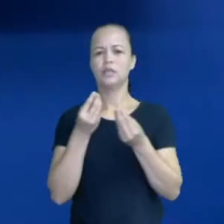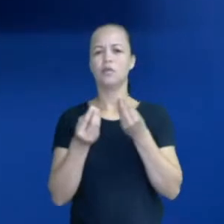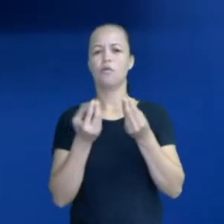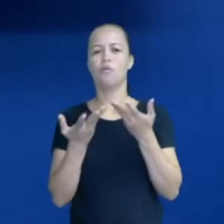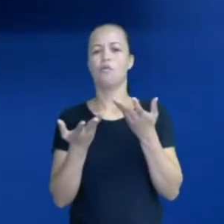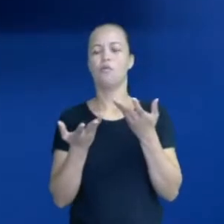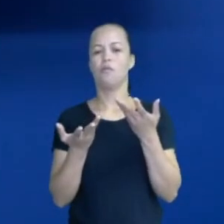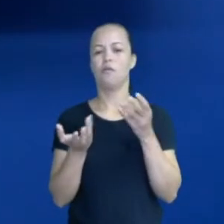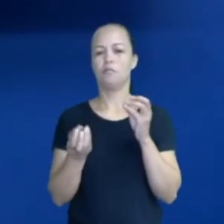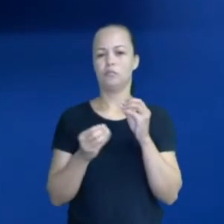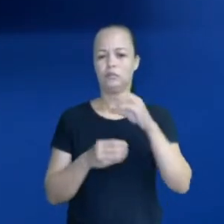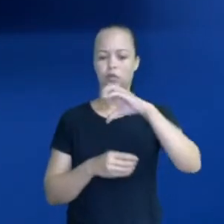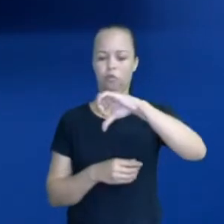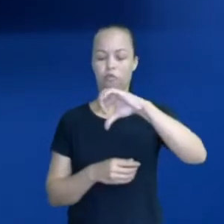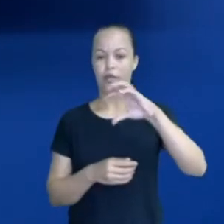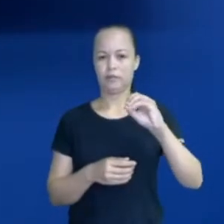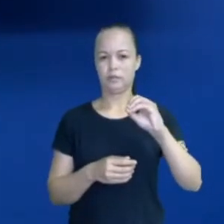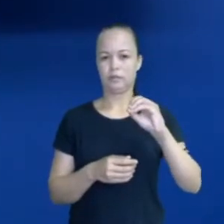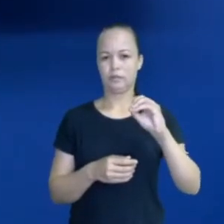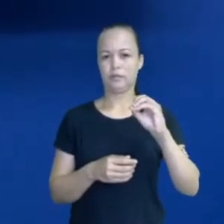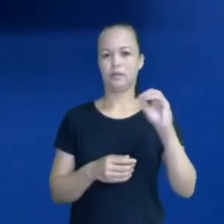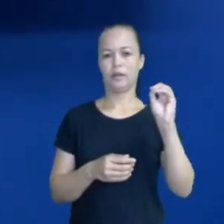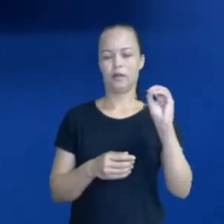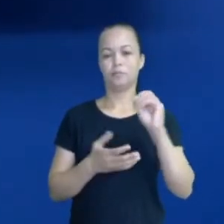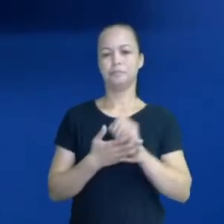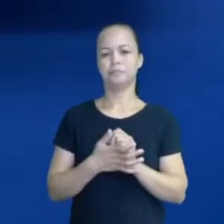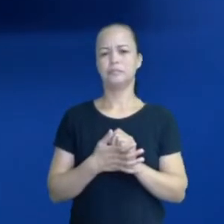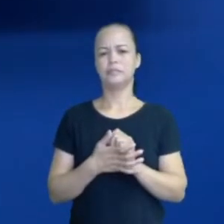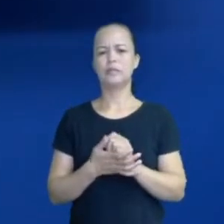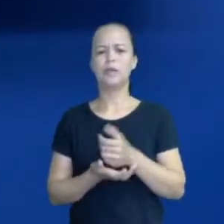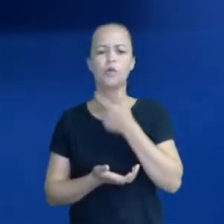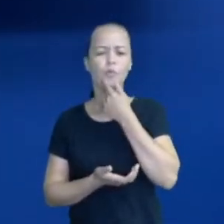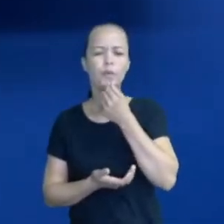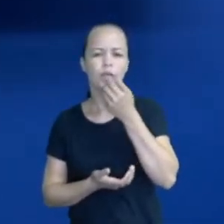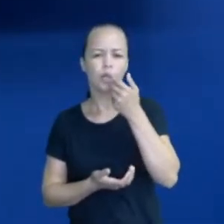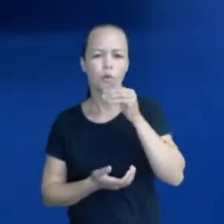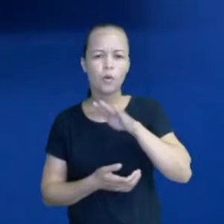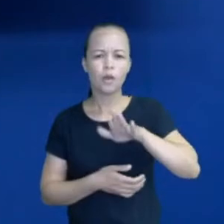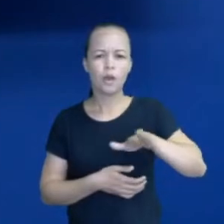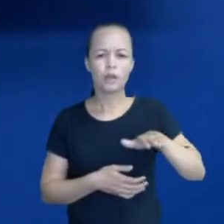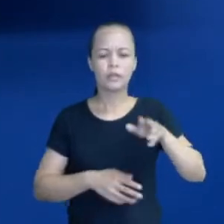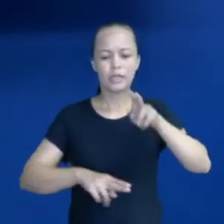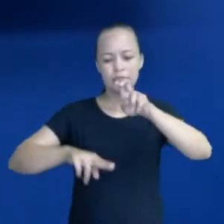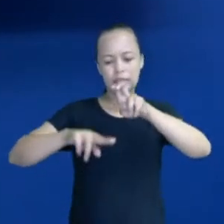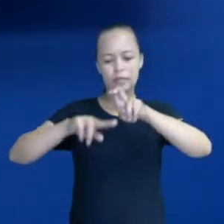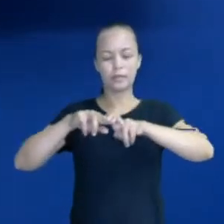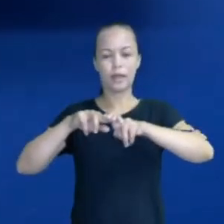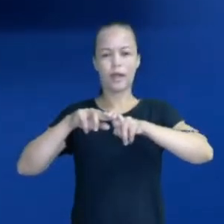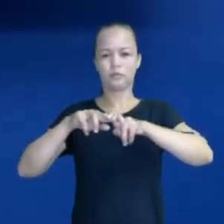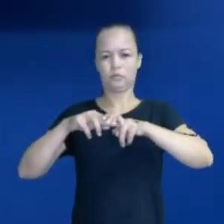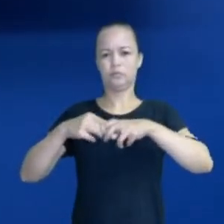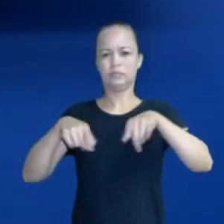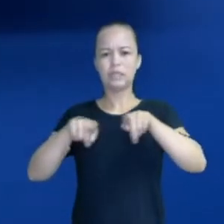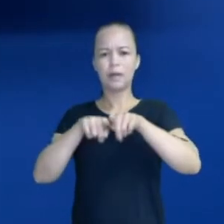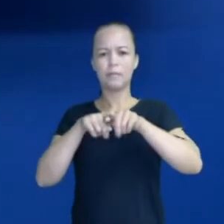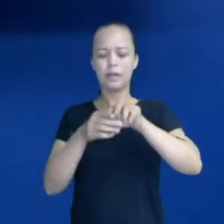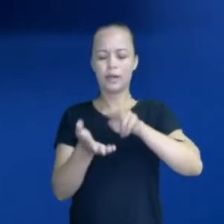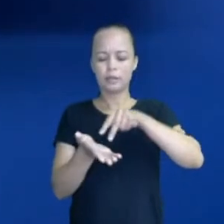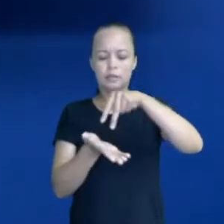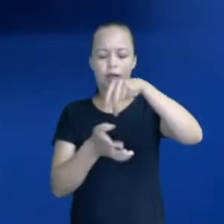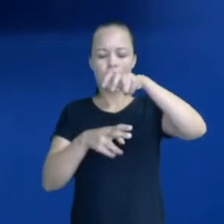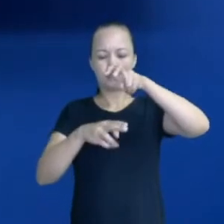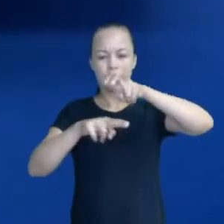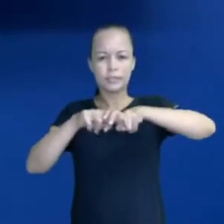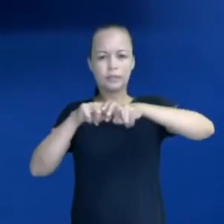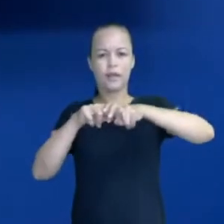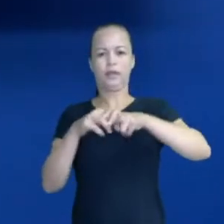está sentado. As costas dele bem, né, apoiada. Então, a gente vê que ele está formando um ângulo de 90